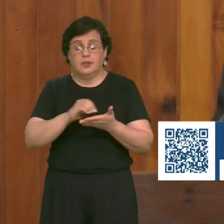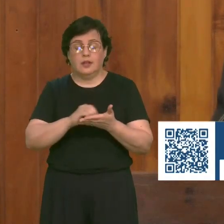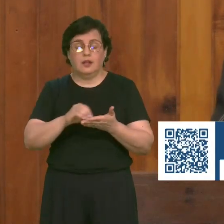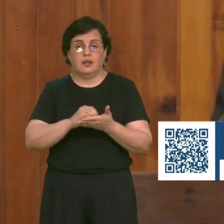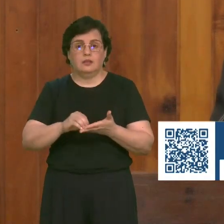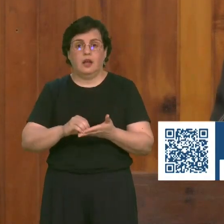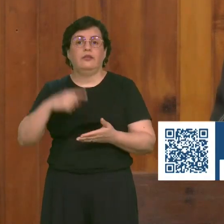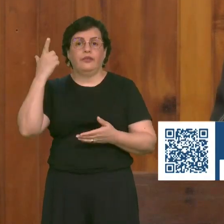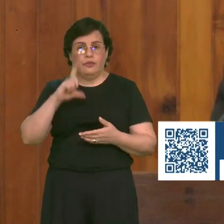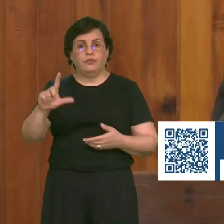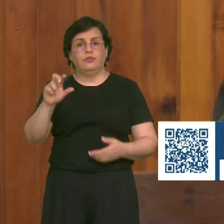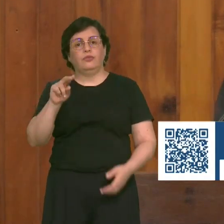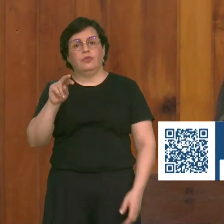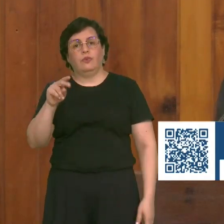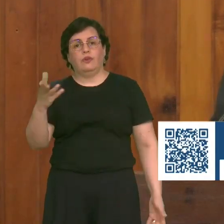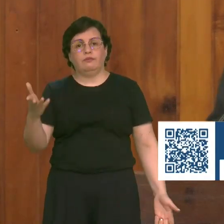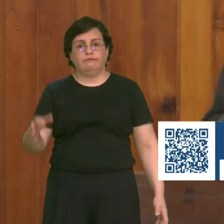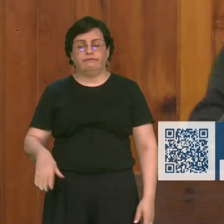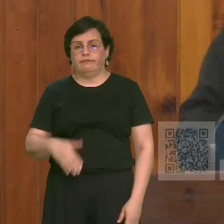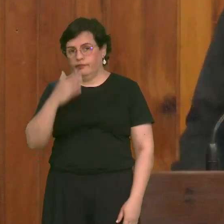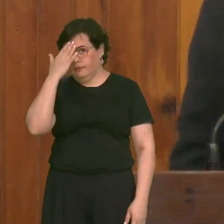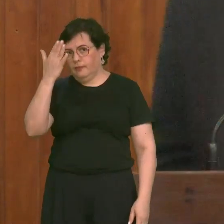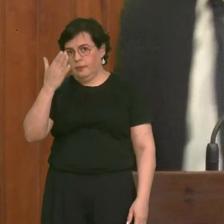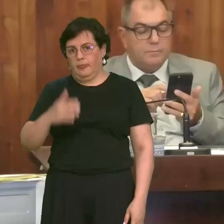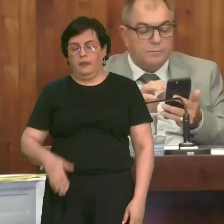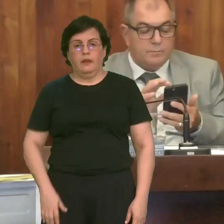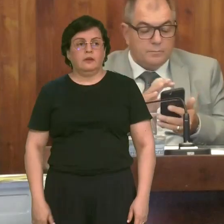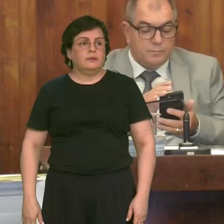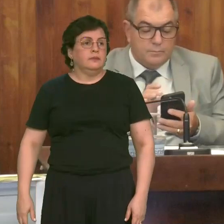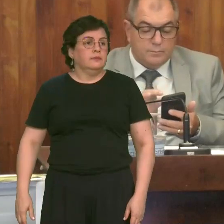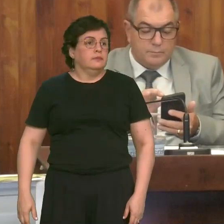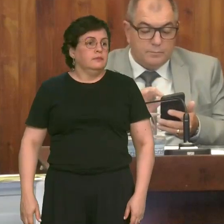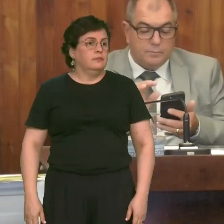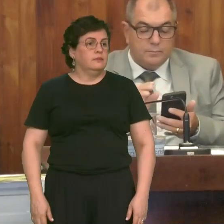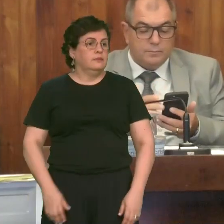da UBS Nova Marília continua mesmo Obrigado presidente